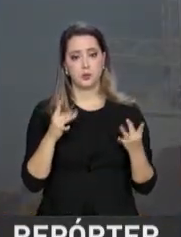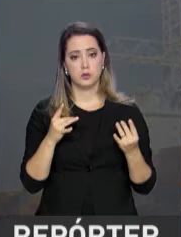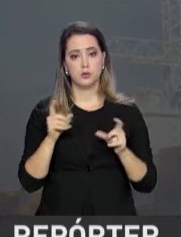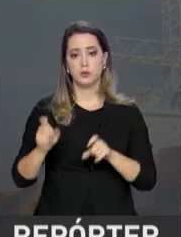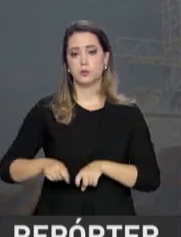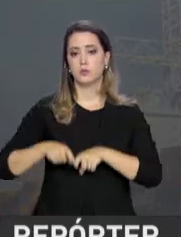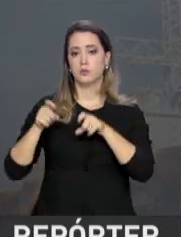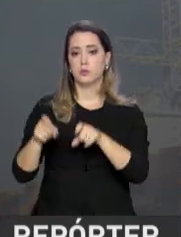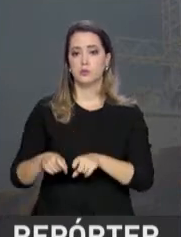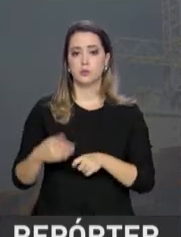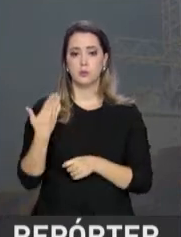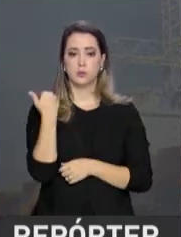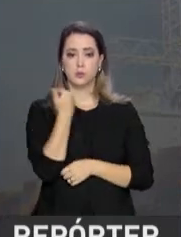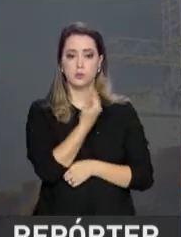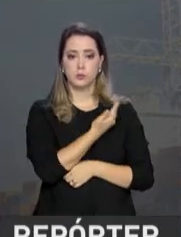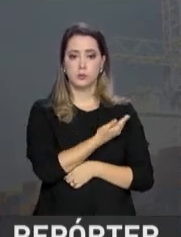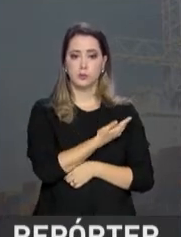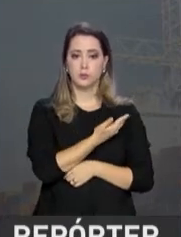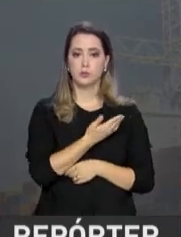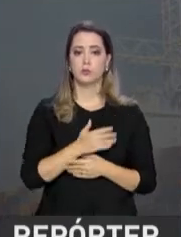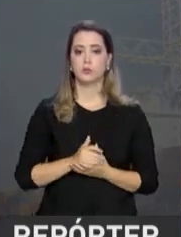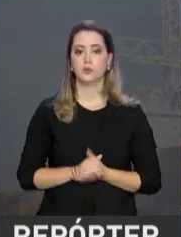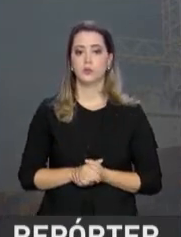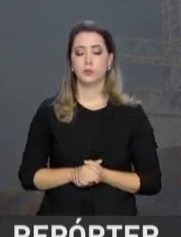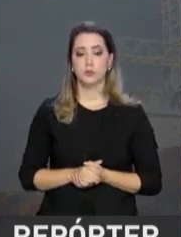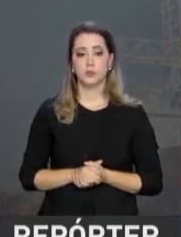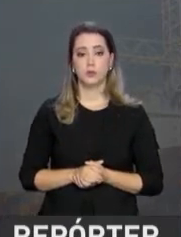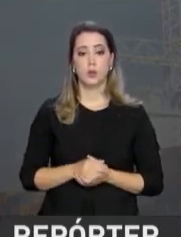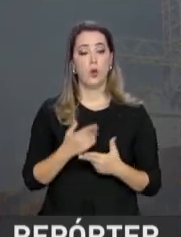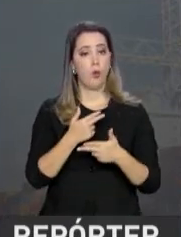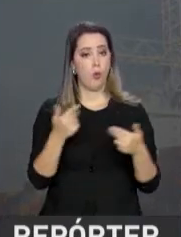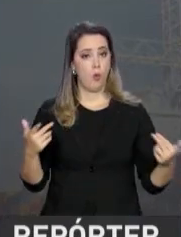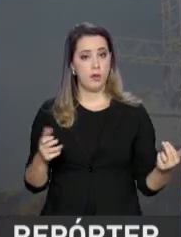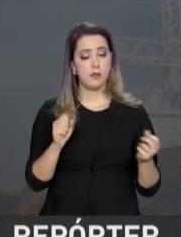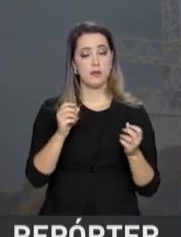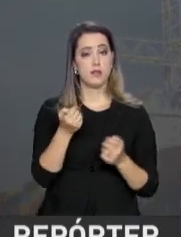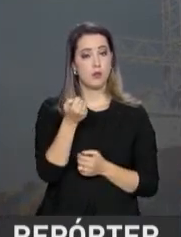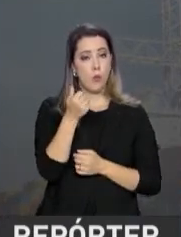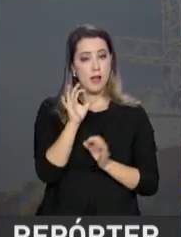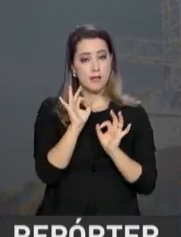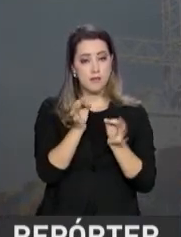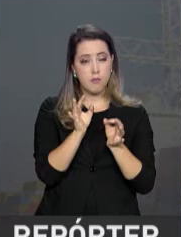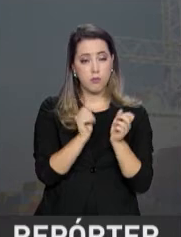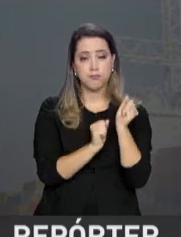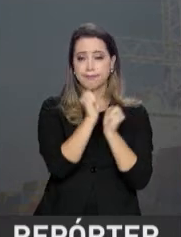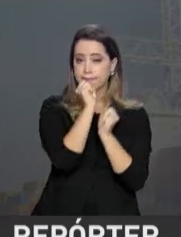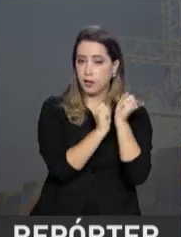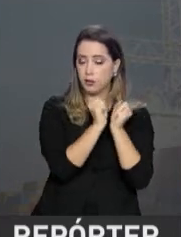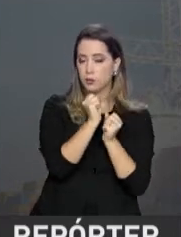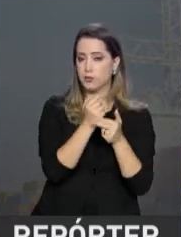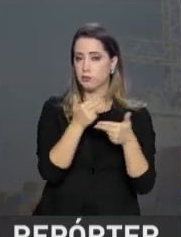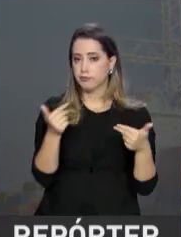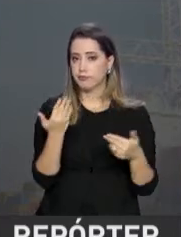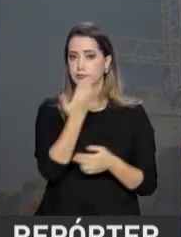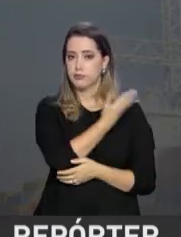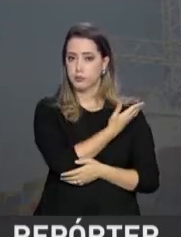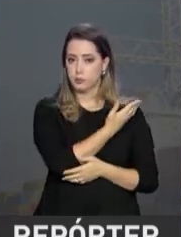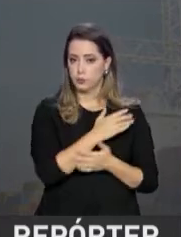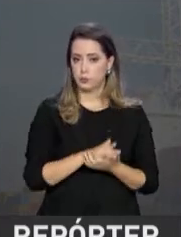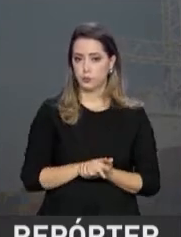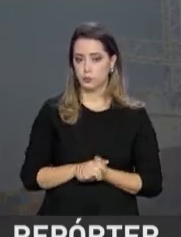foi milho fumo e carne bovina já para produtos semi-industrializados dos cinco